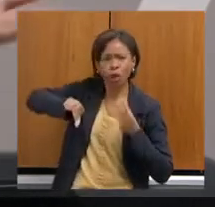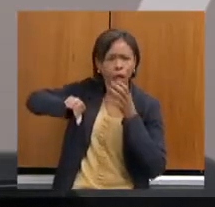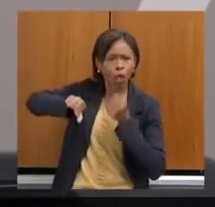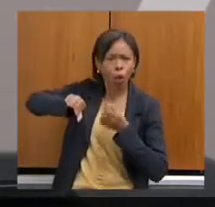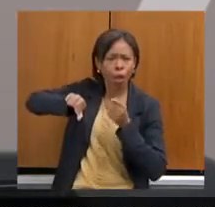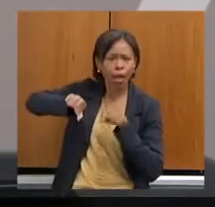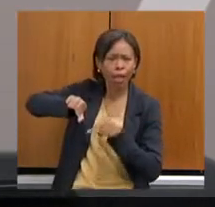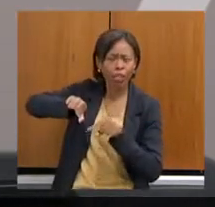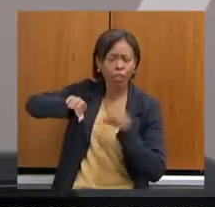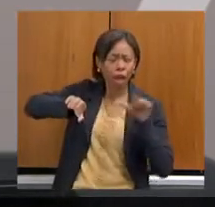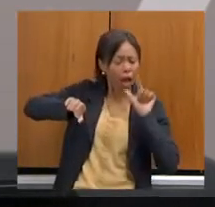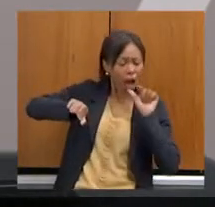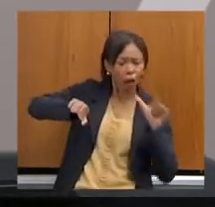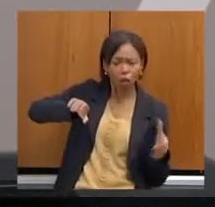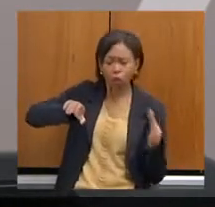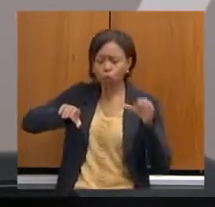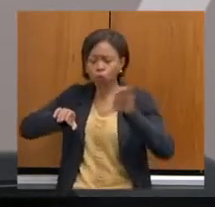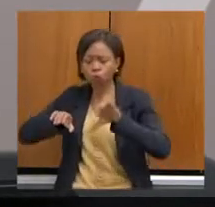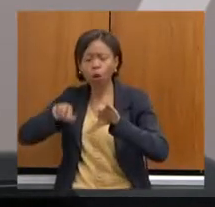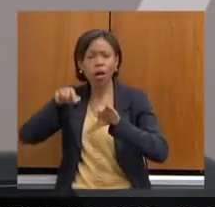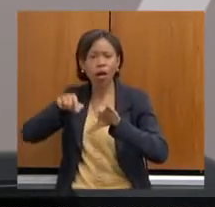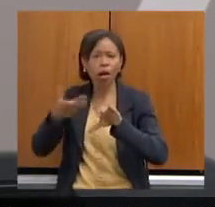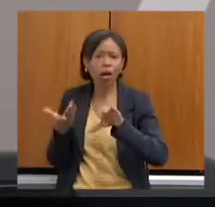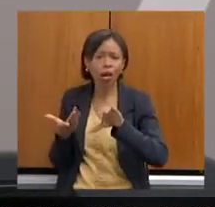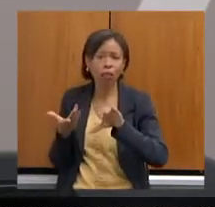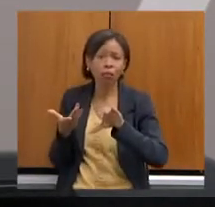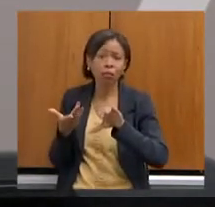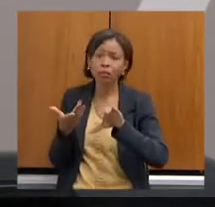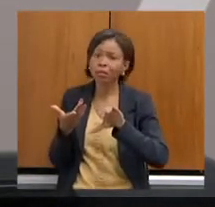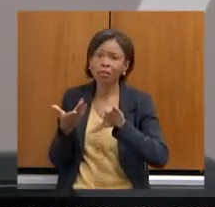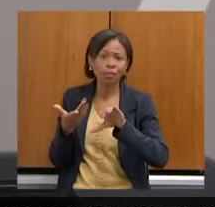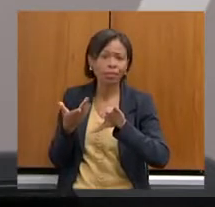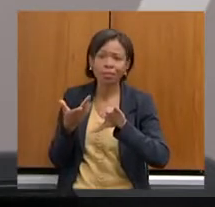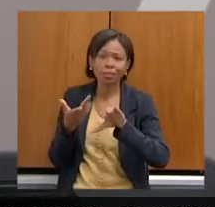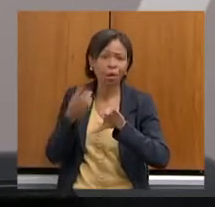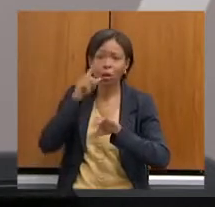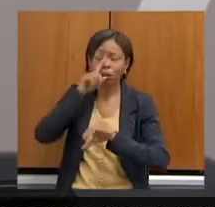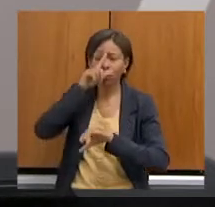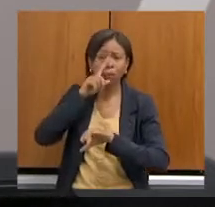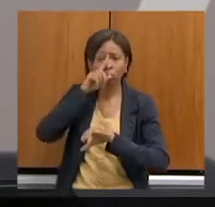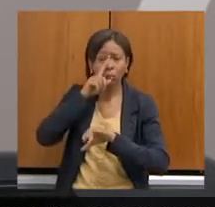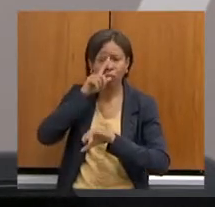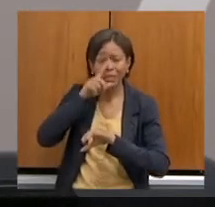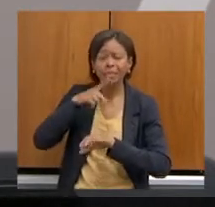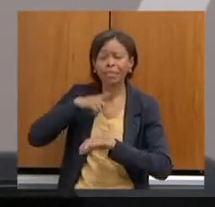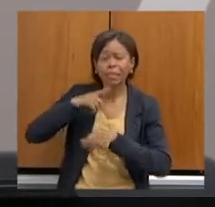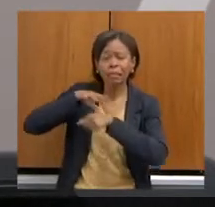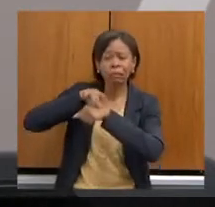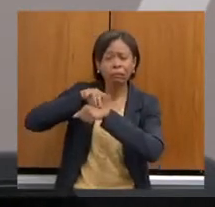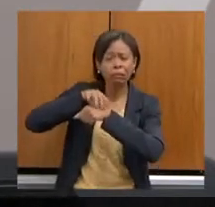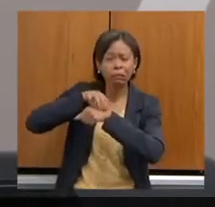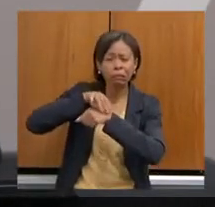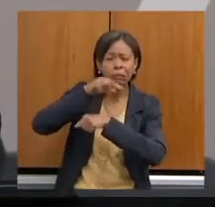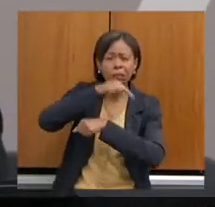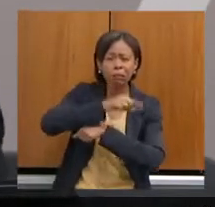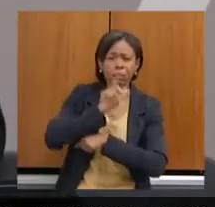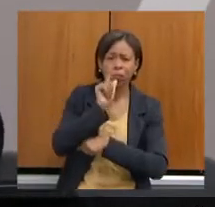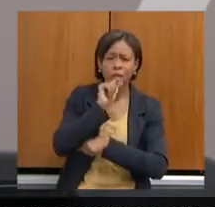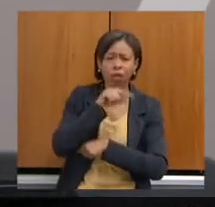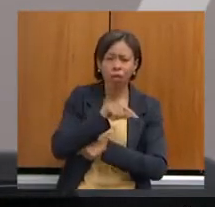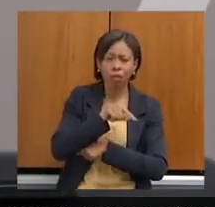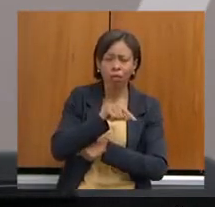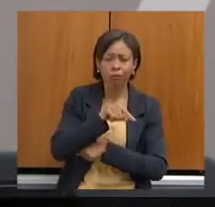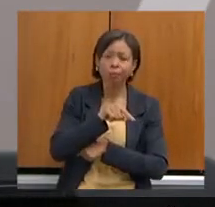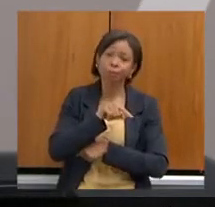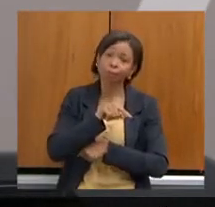prejudicial porque tem muita doença é na questão hídrica Mas aí o que que tá acontecendo